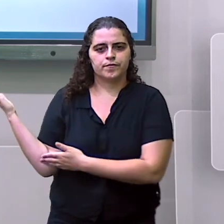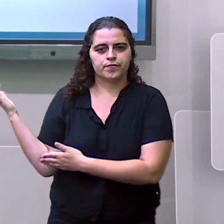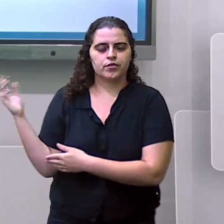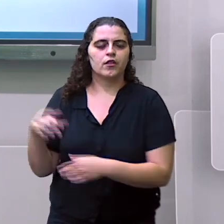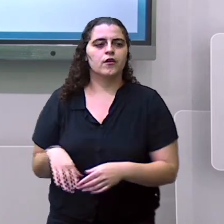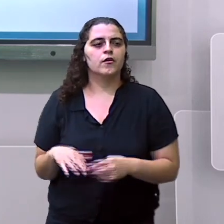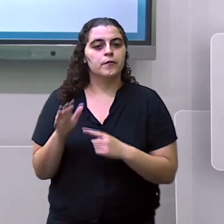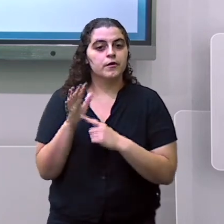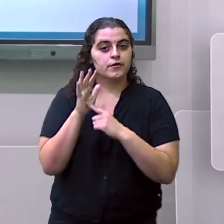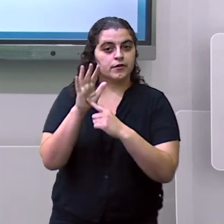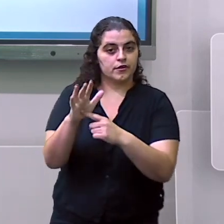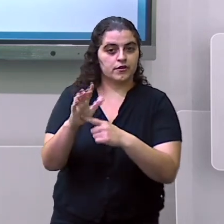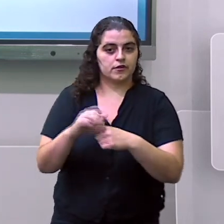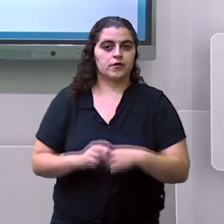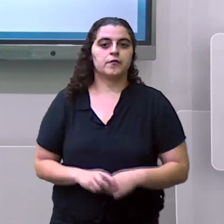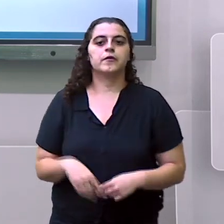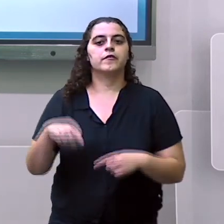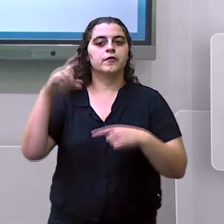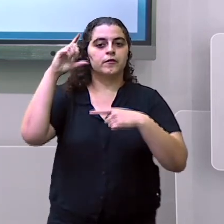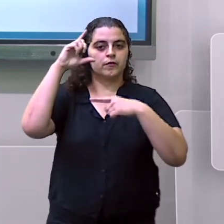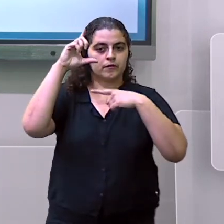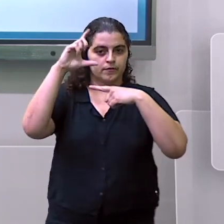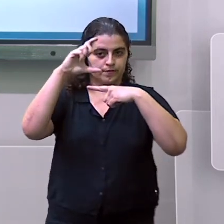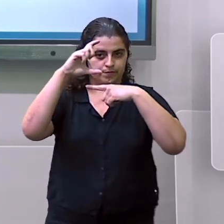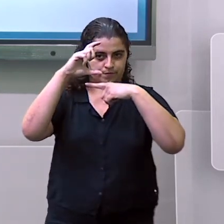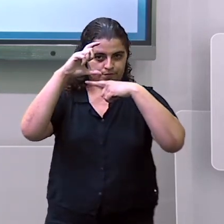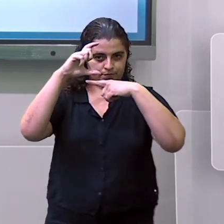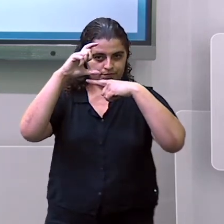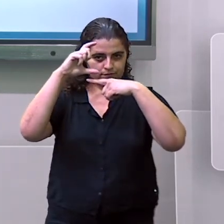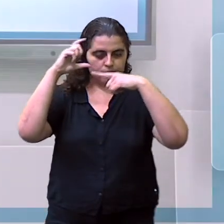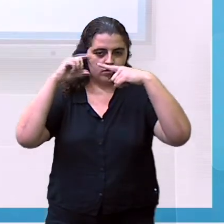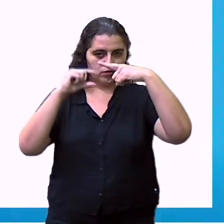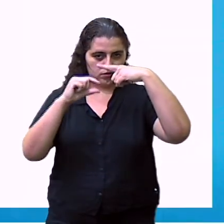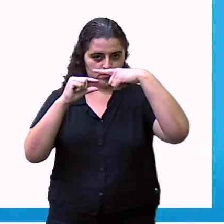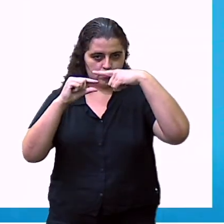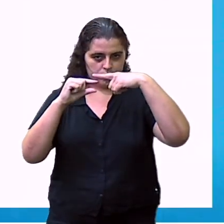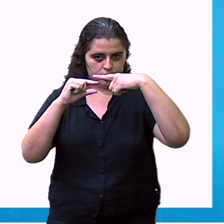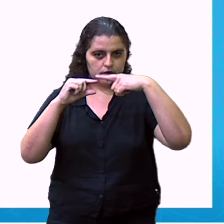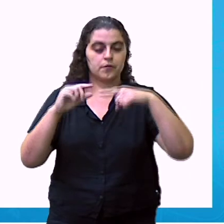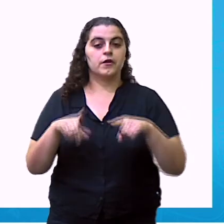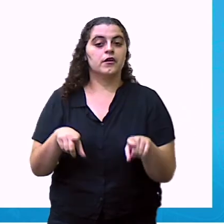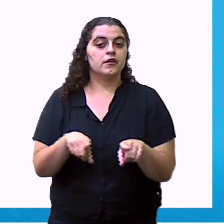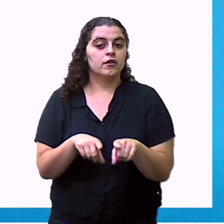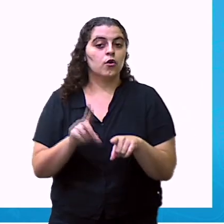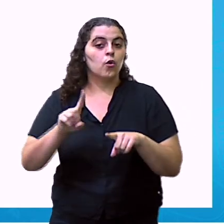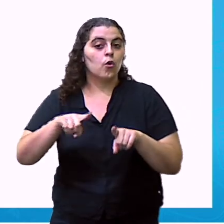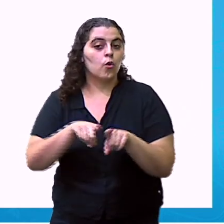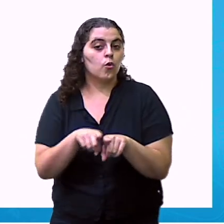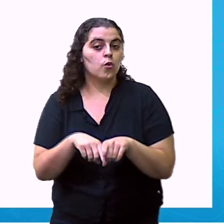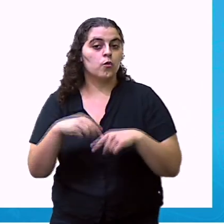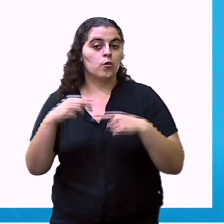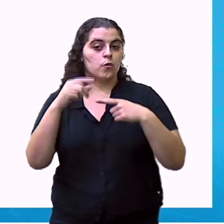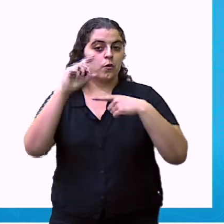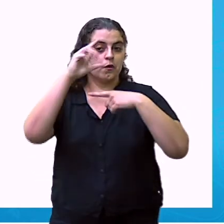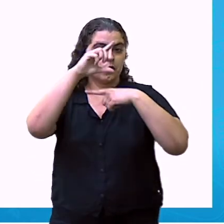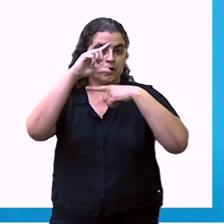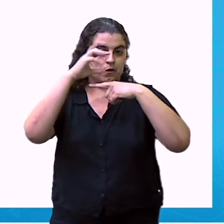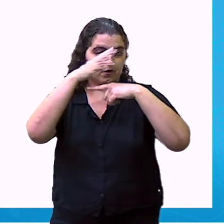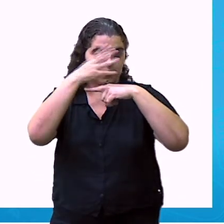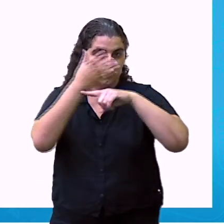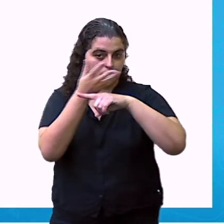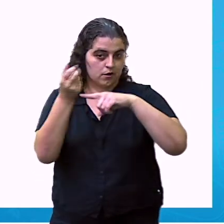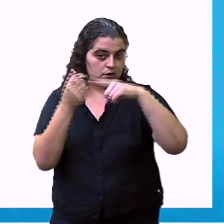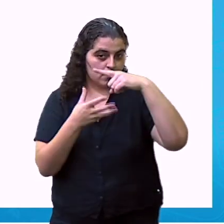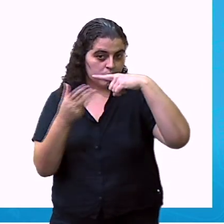uma fração imprópria e uma fração mista. Veja bem, para entender a fração imprópria, eu tenho aqui,